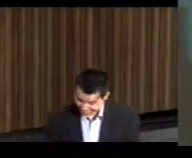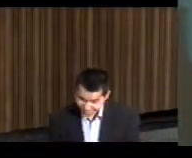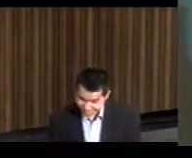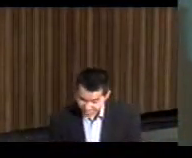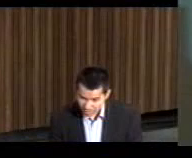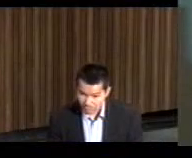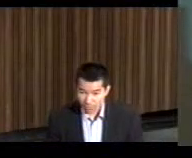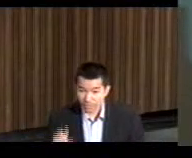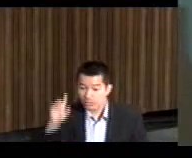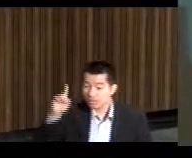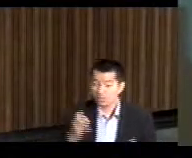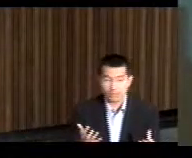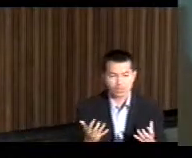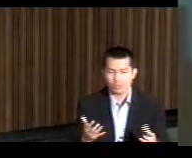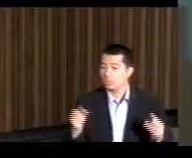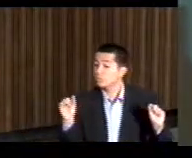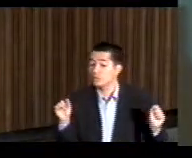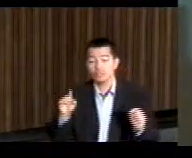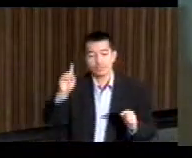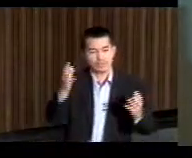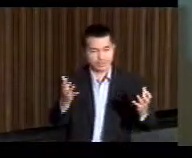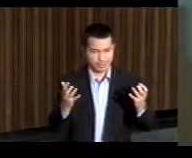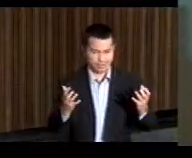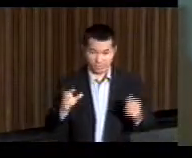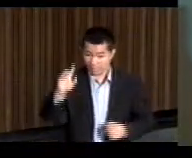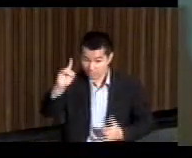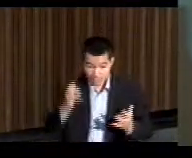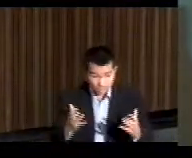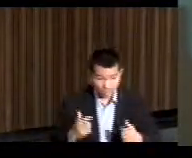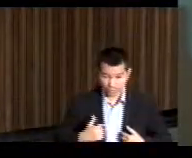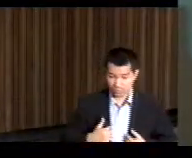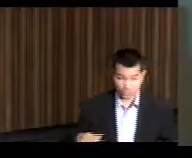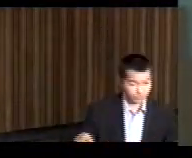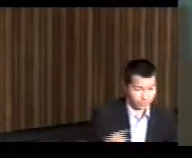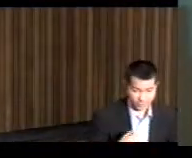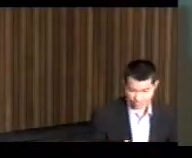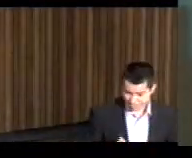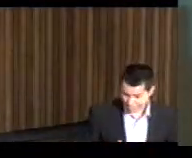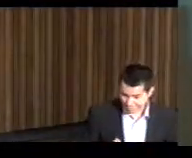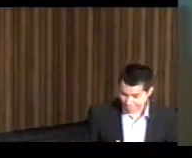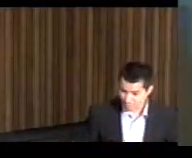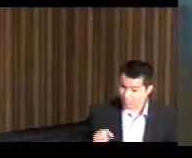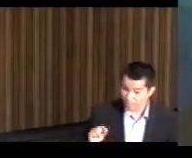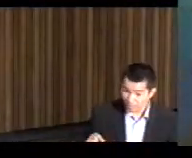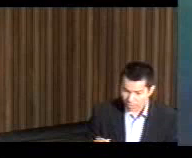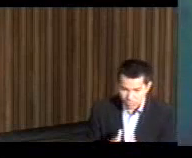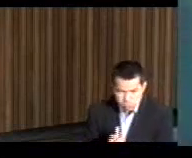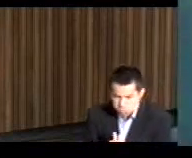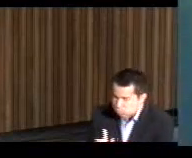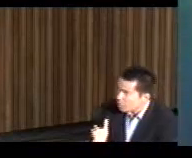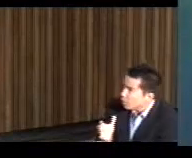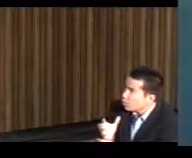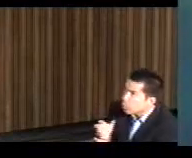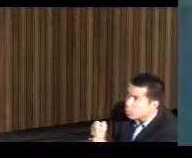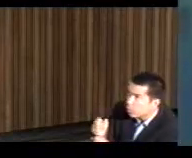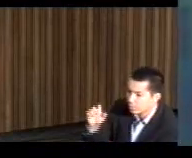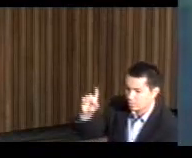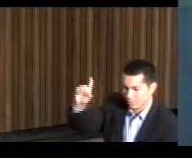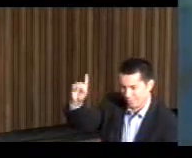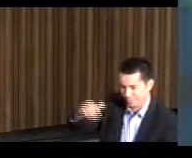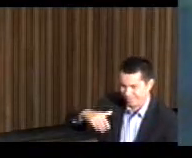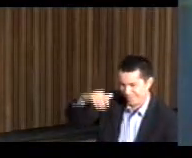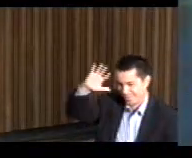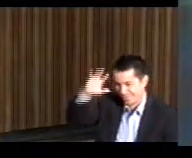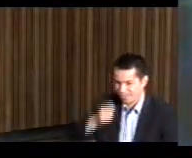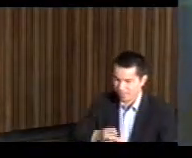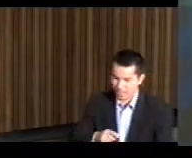nós algumas atitudes da nossa vida. E é nesse capítulo, não é, que a gente vai aprender